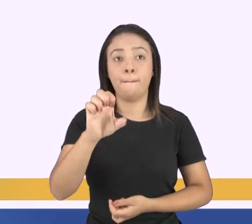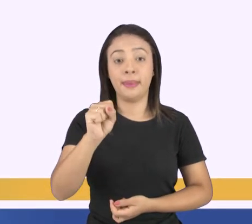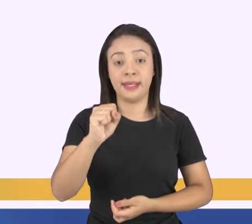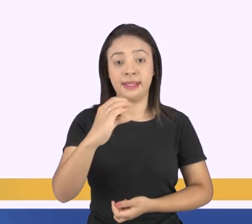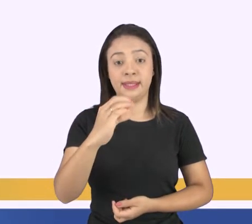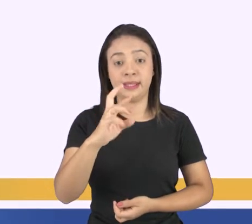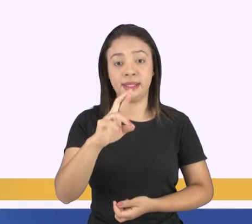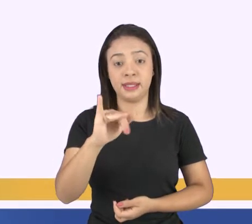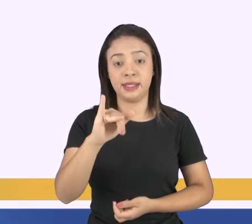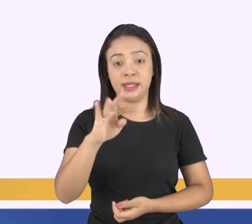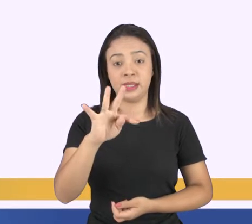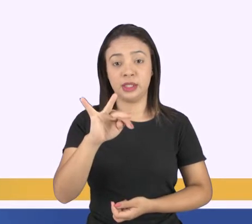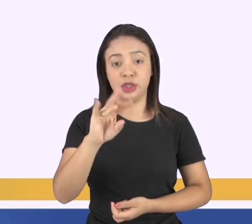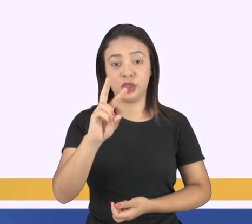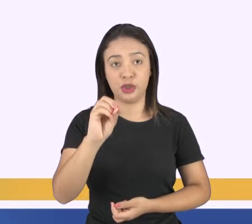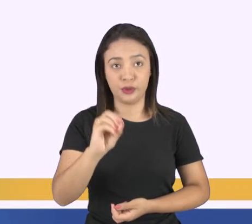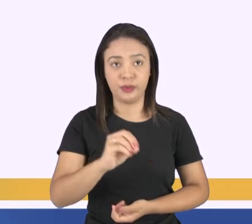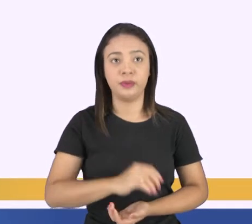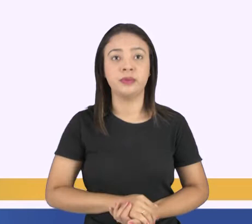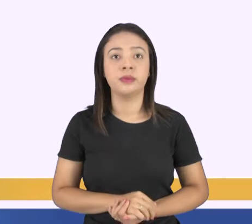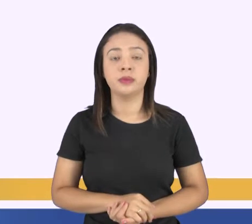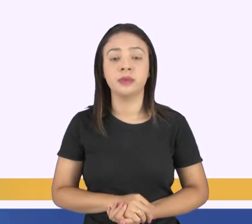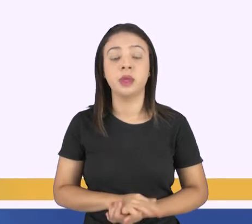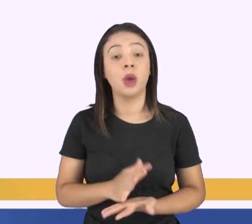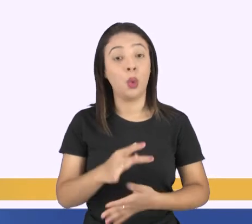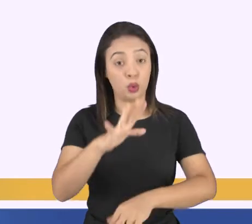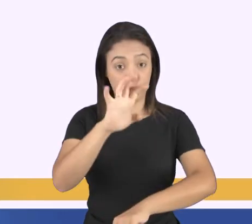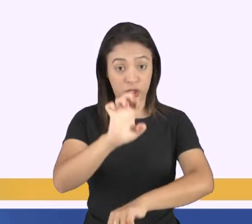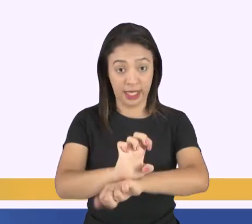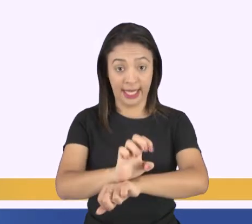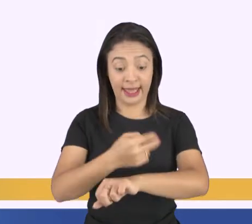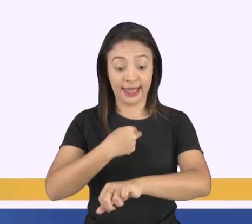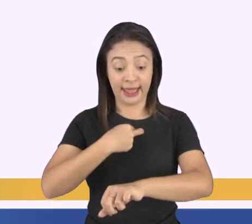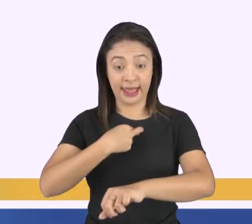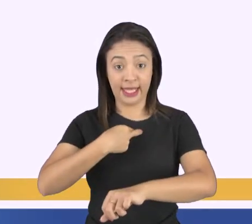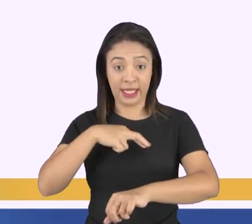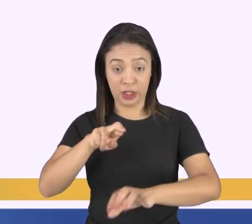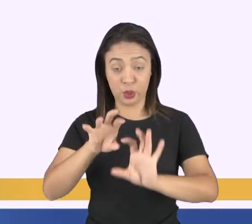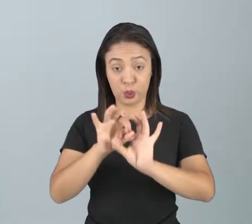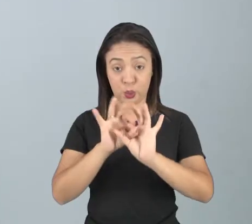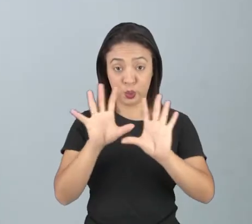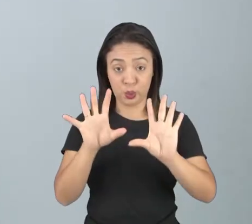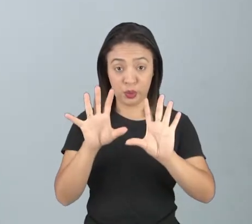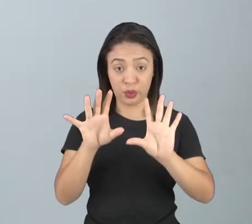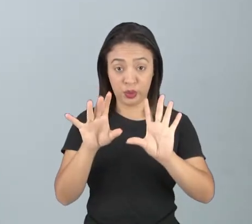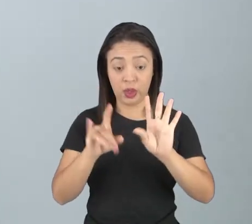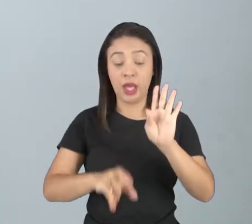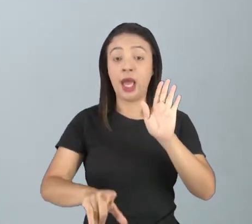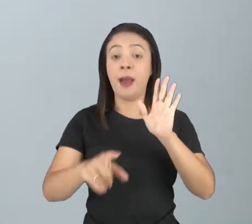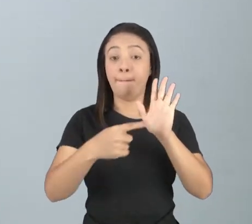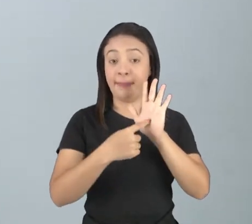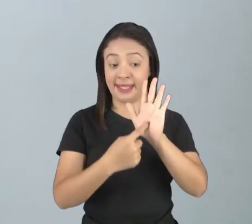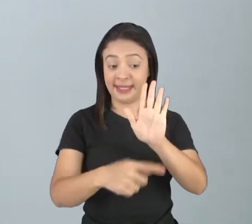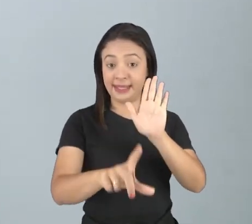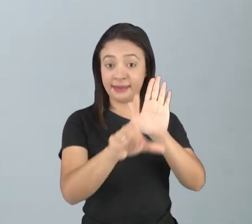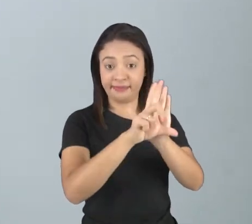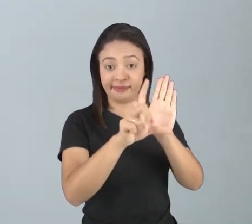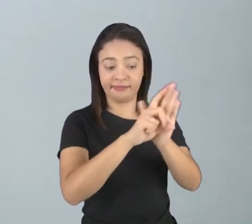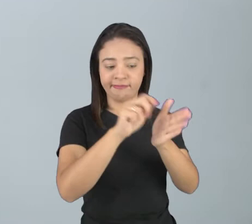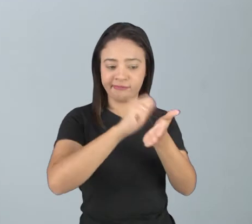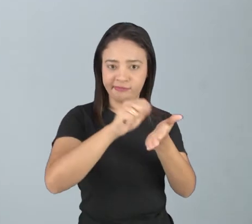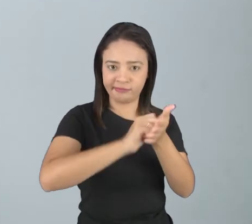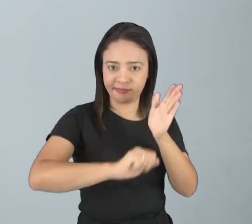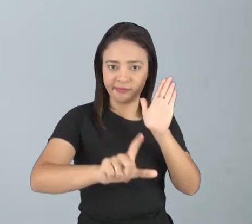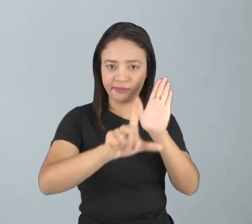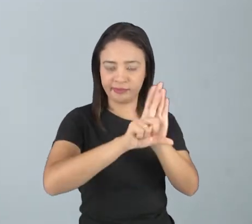normativo. Né? Então, esse Estado que está aí, laico, né, ele prescreve lei formativo